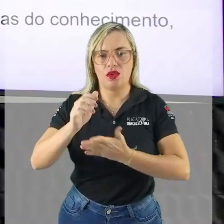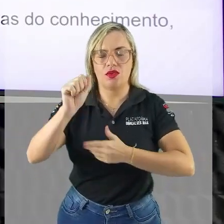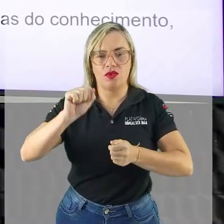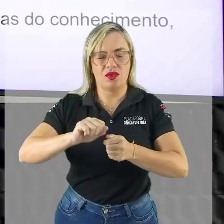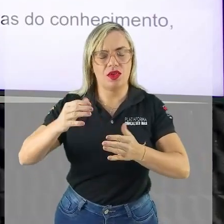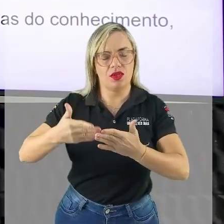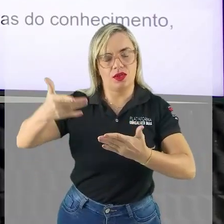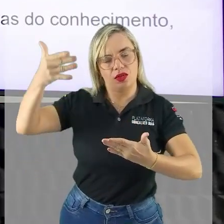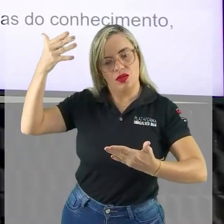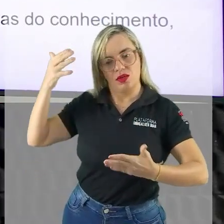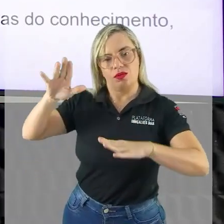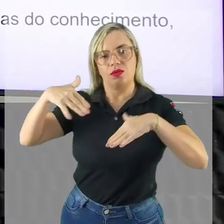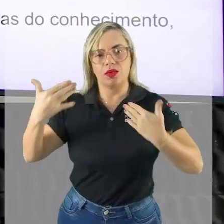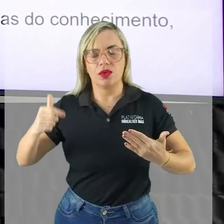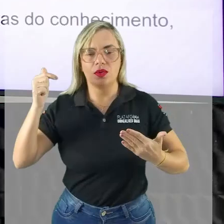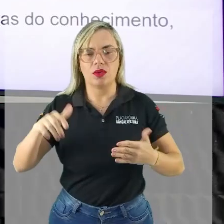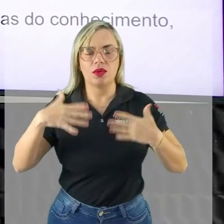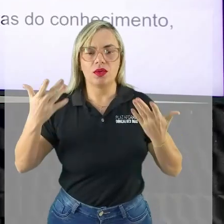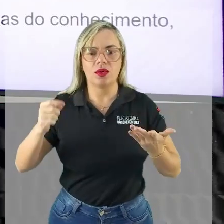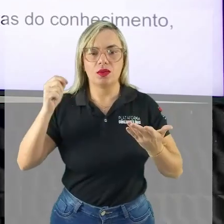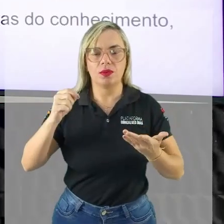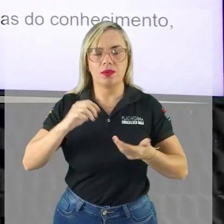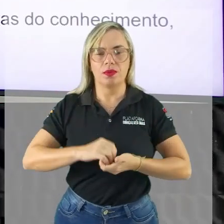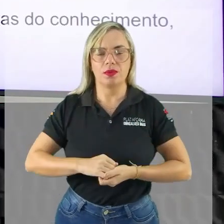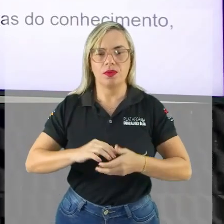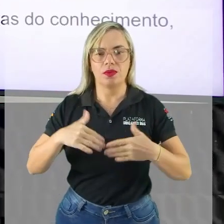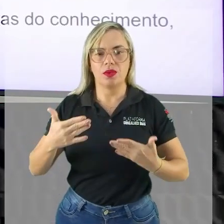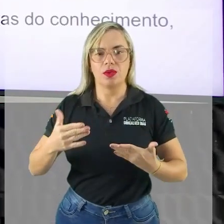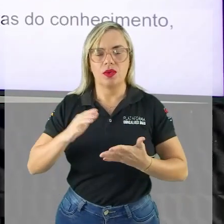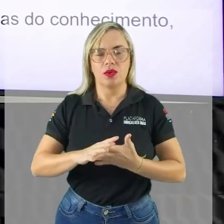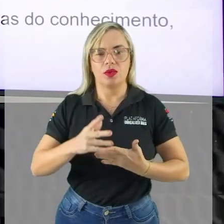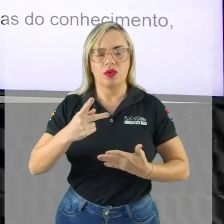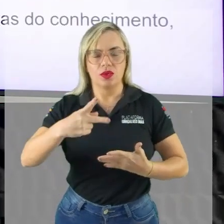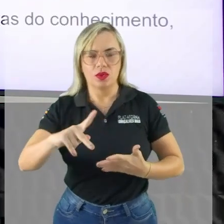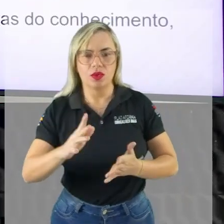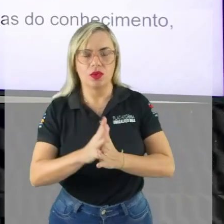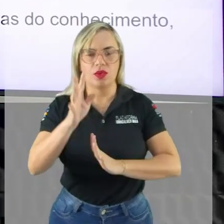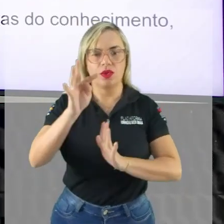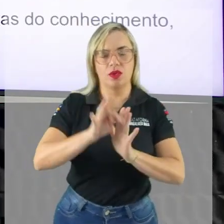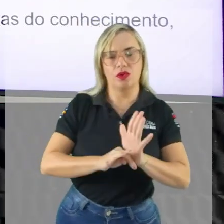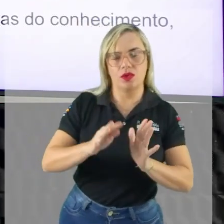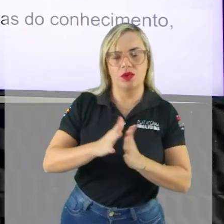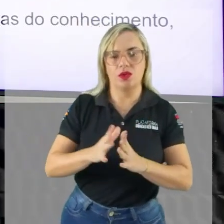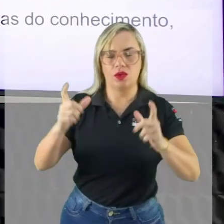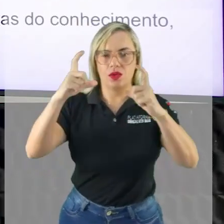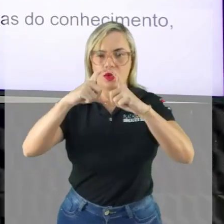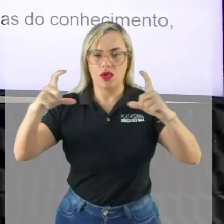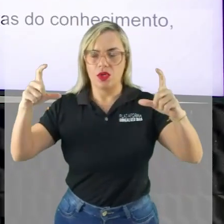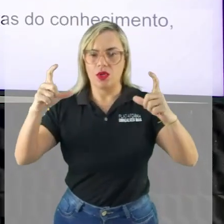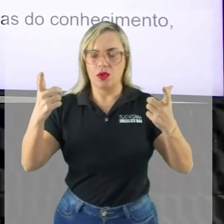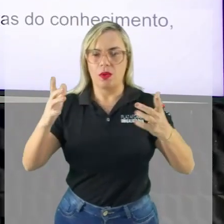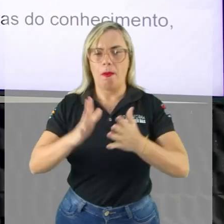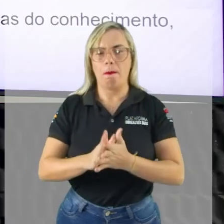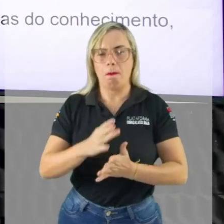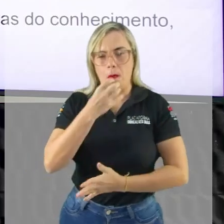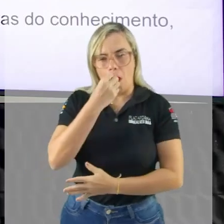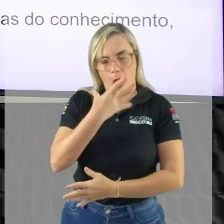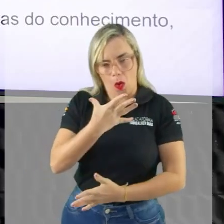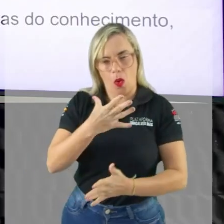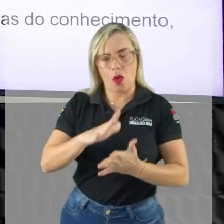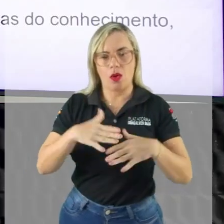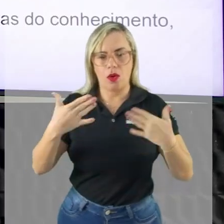produzido. E isso torna o teu texto, o teu parágrafo rico. E isso é